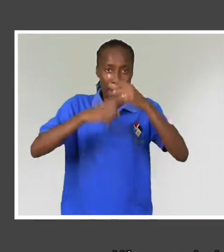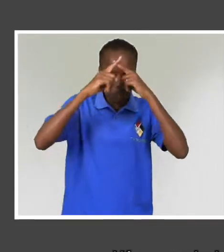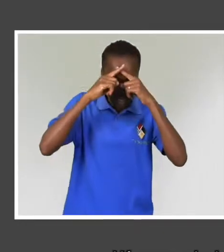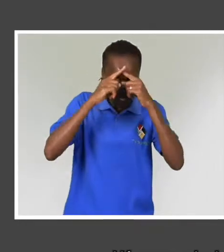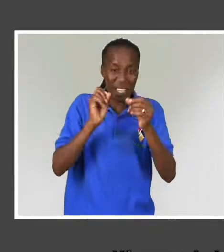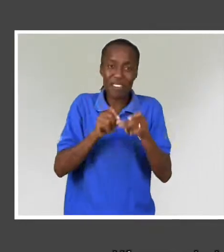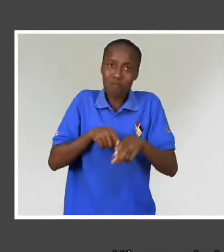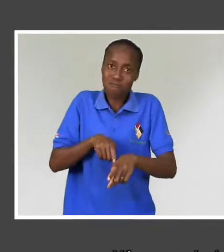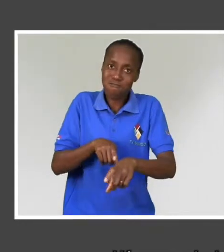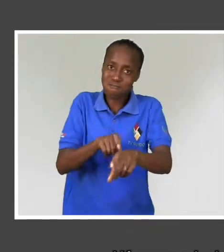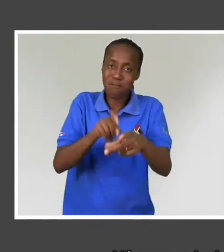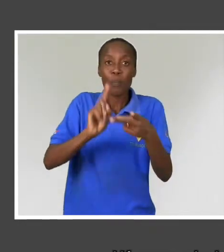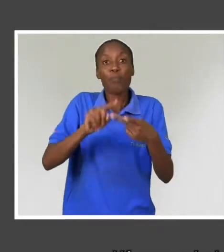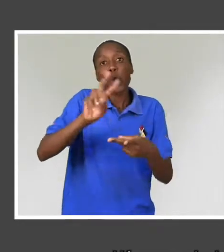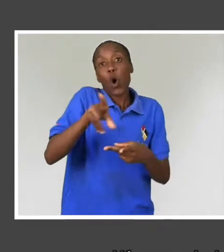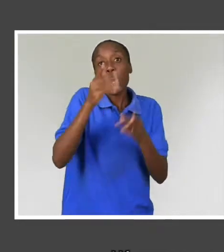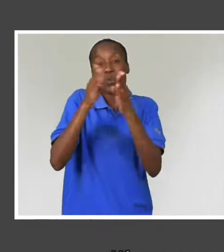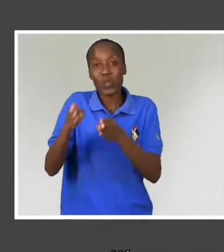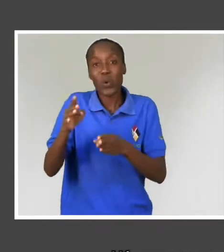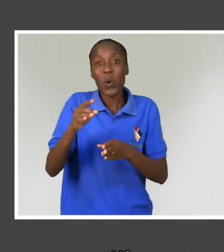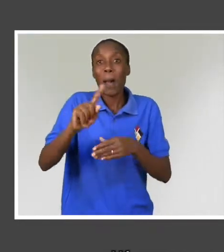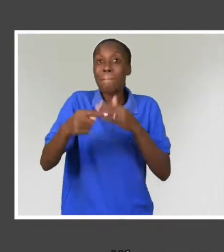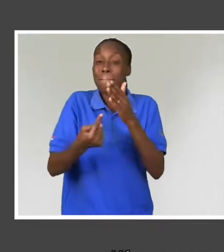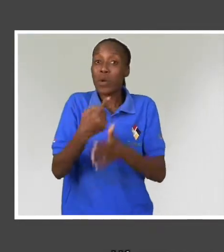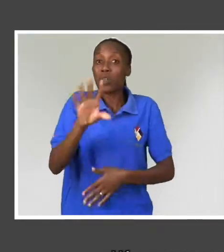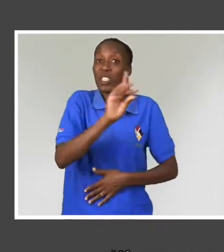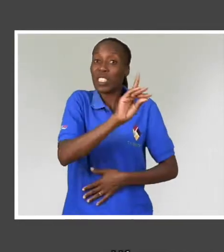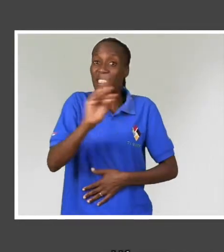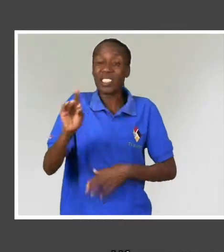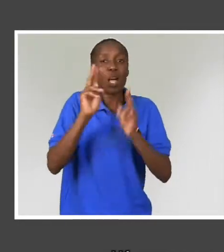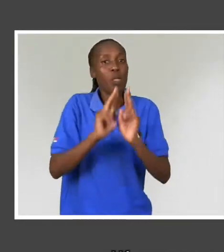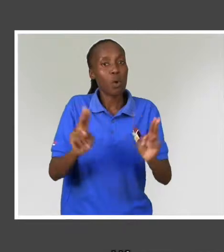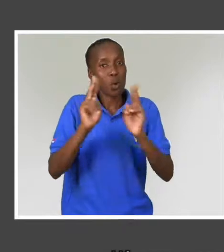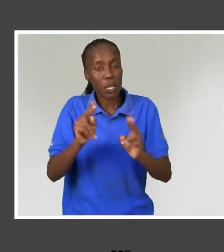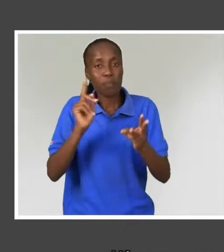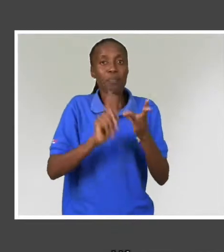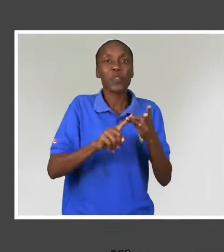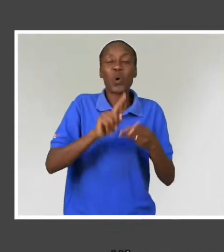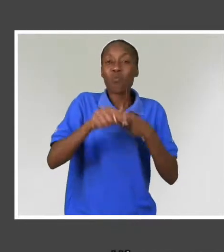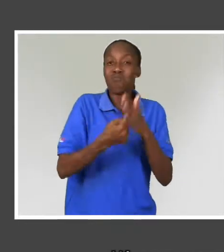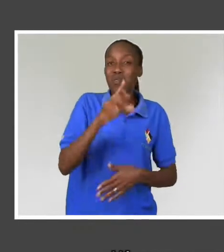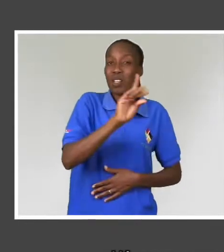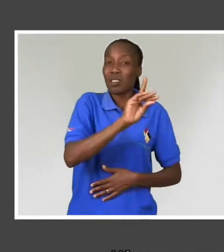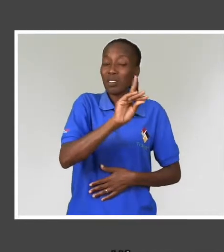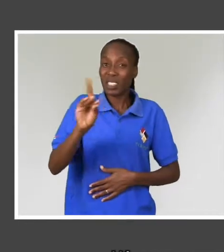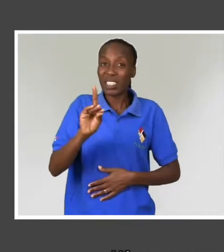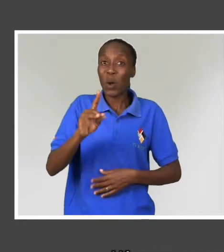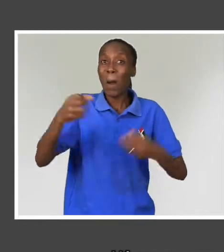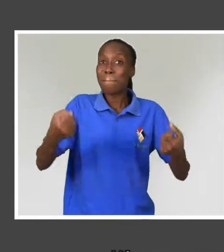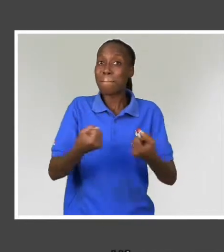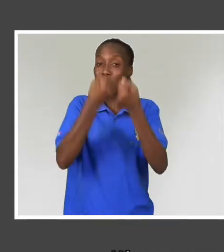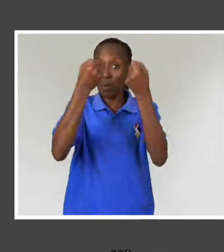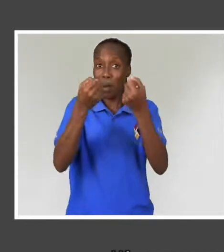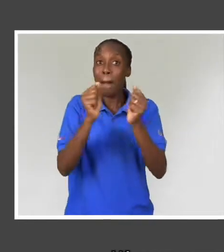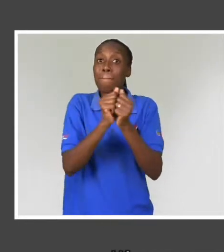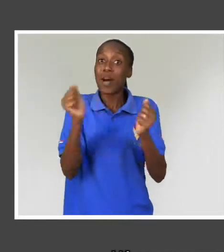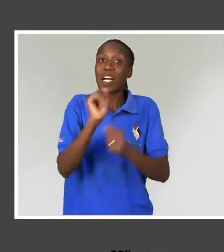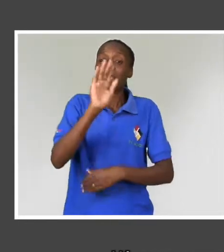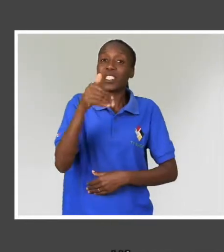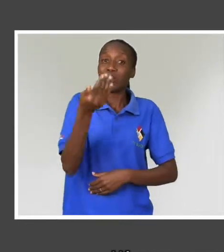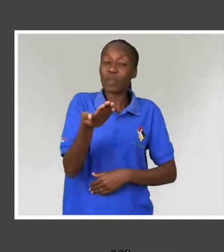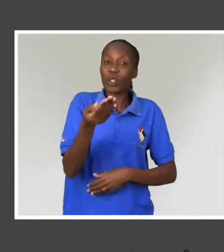com os agentes da lei ou ordem. Há quem é deficiente pela natureza ou adquiriu deficiência numa situação tão normal, um